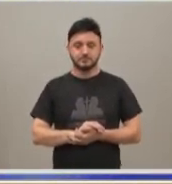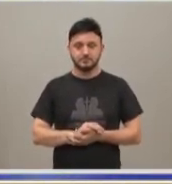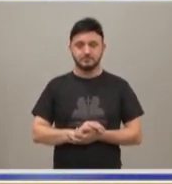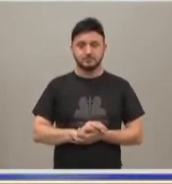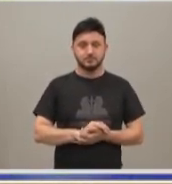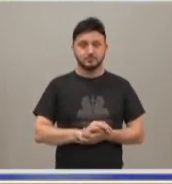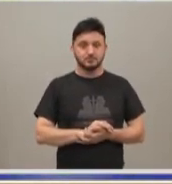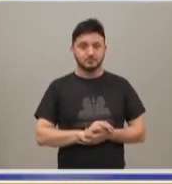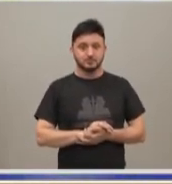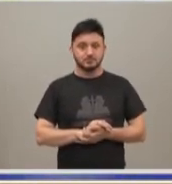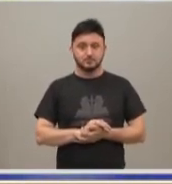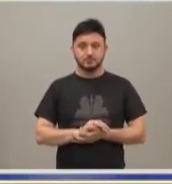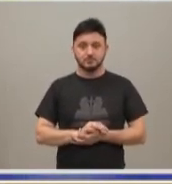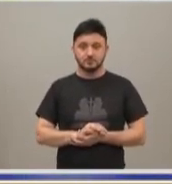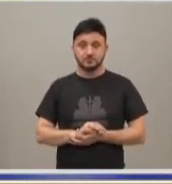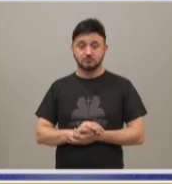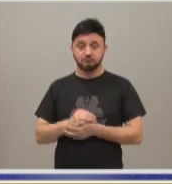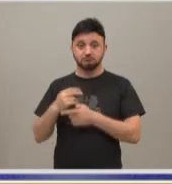amor.